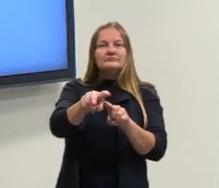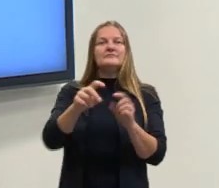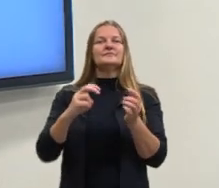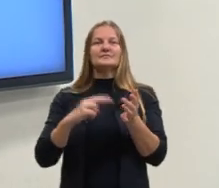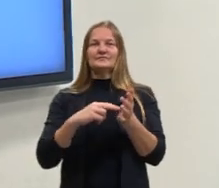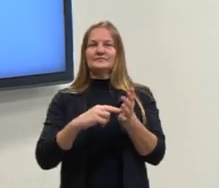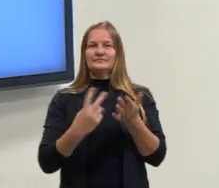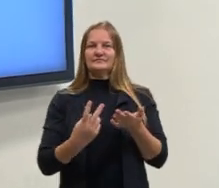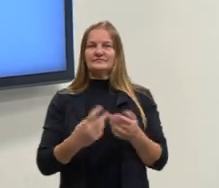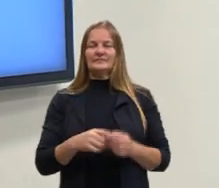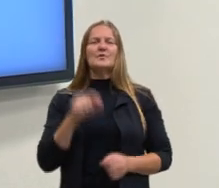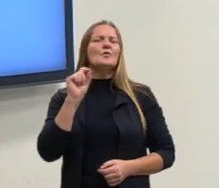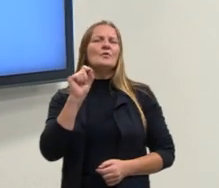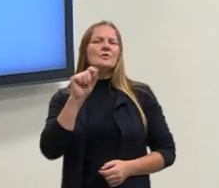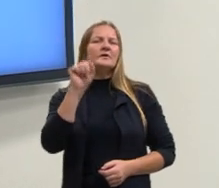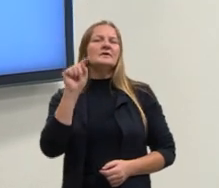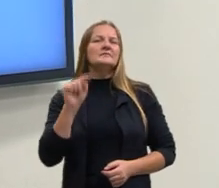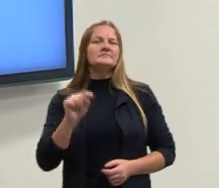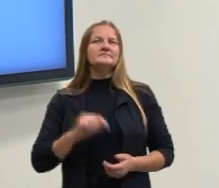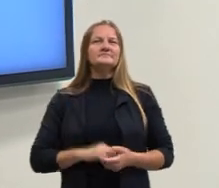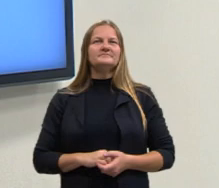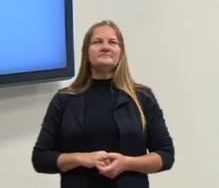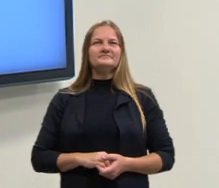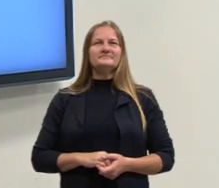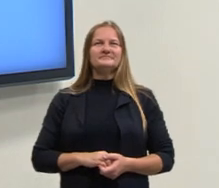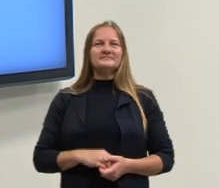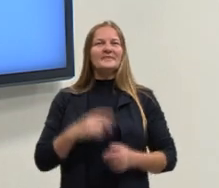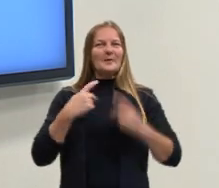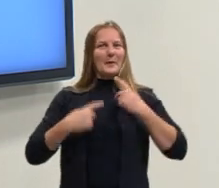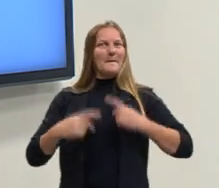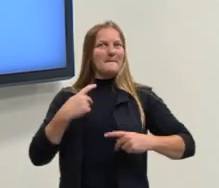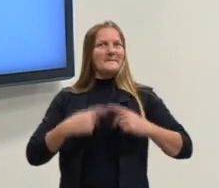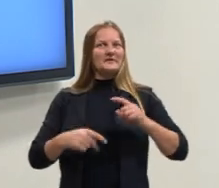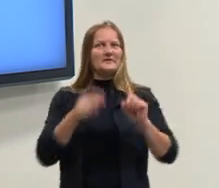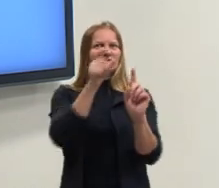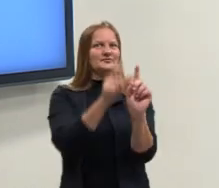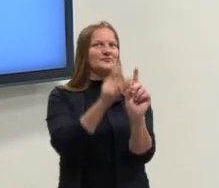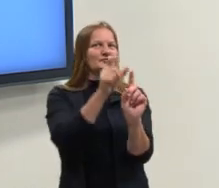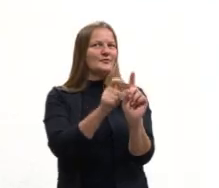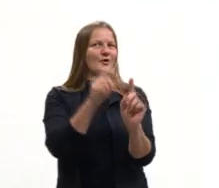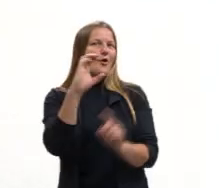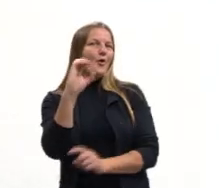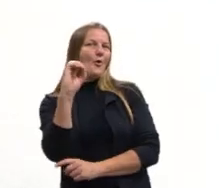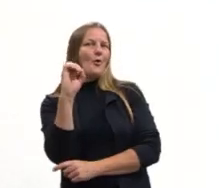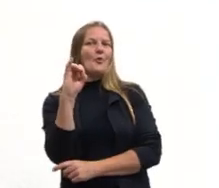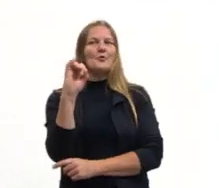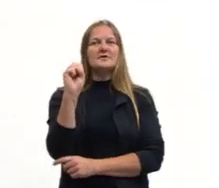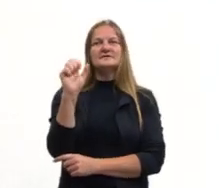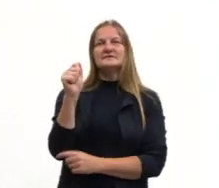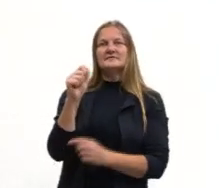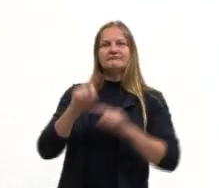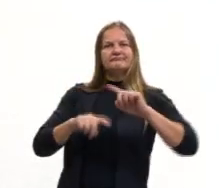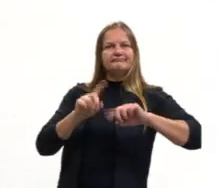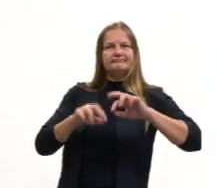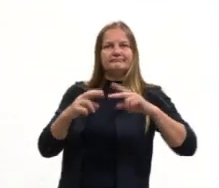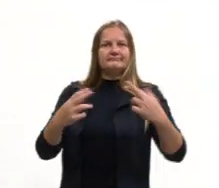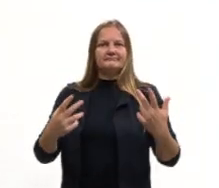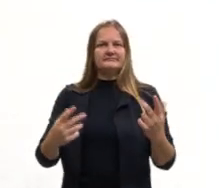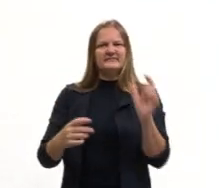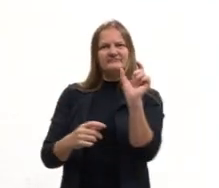então o que que é essa coisa eu tô falando do personagem coisa ou eu tô falando das coisas para